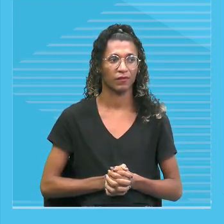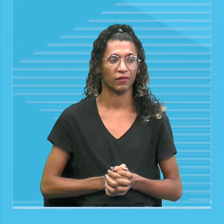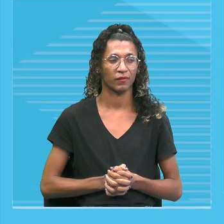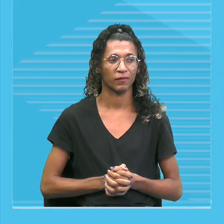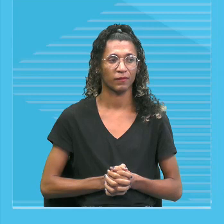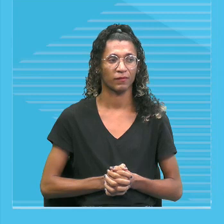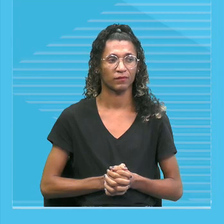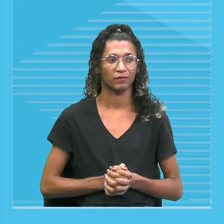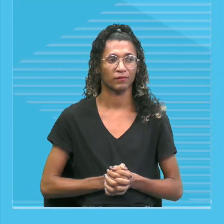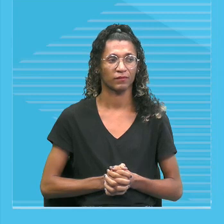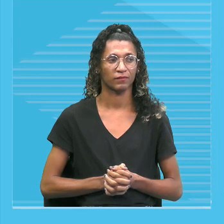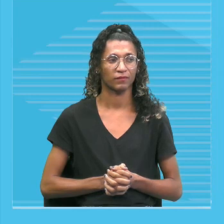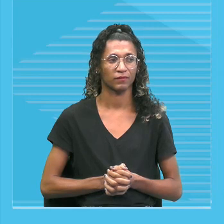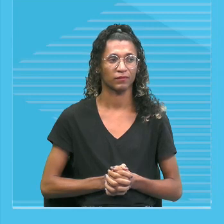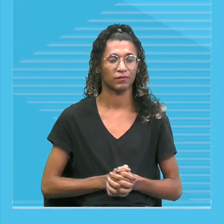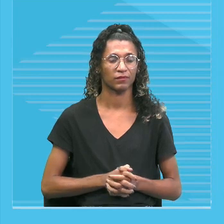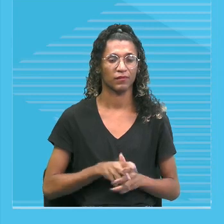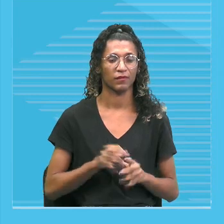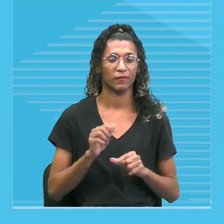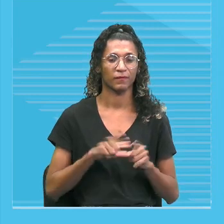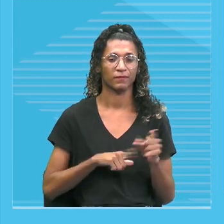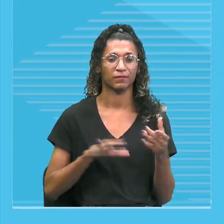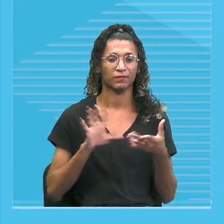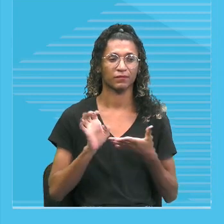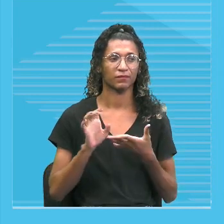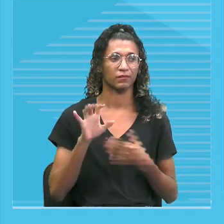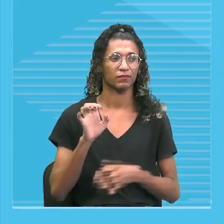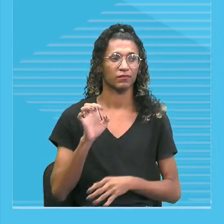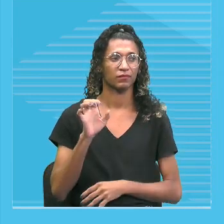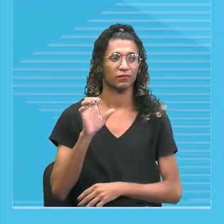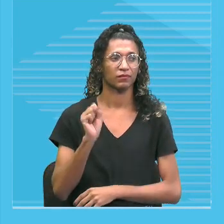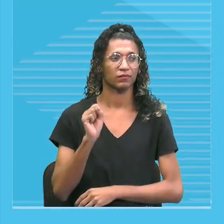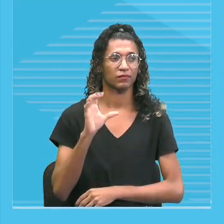esse cenário quer dizer palco